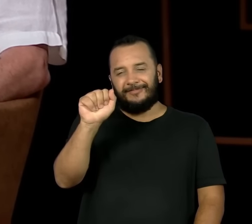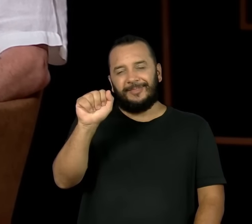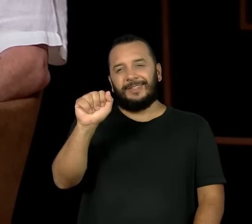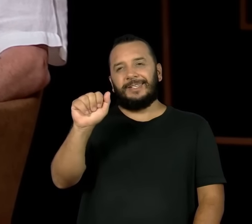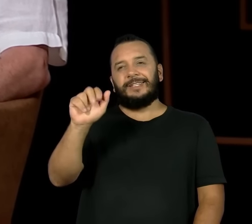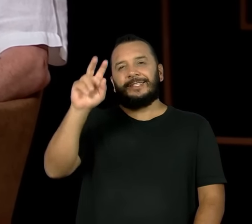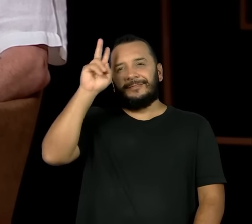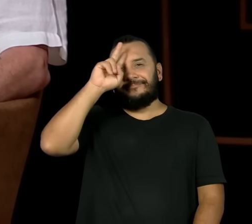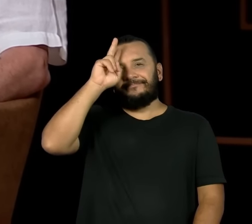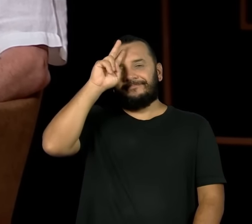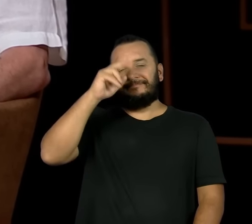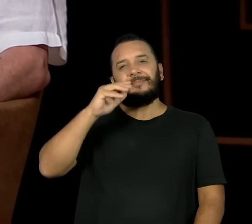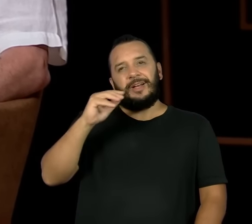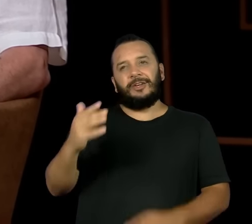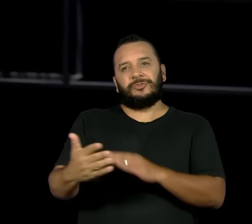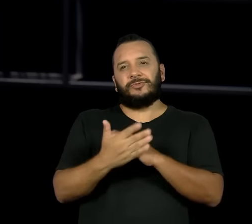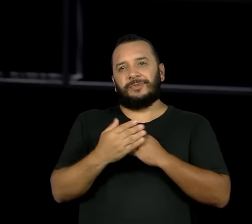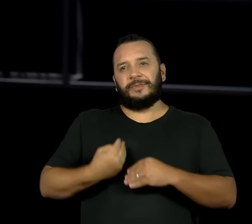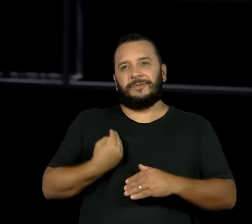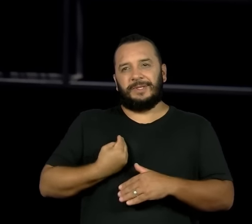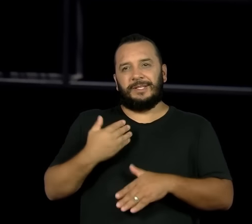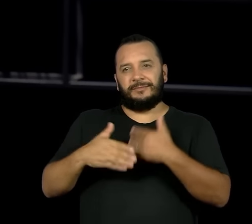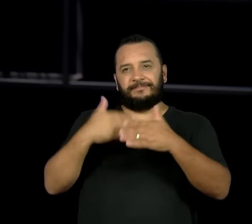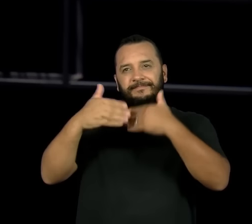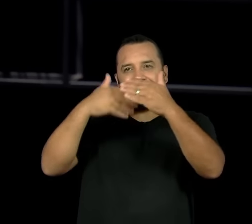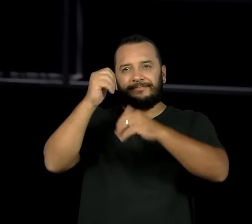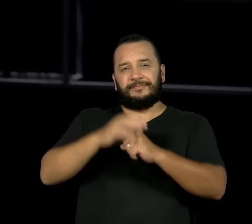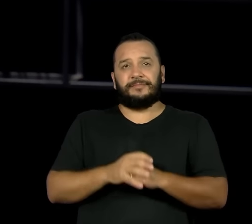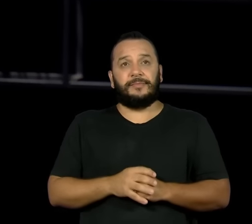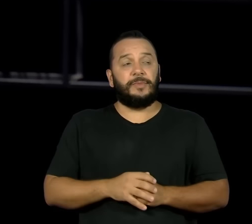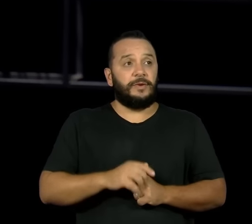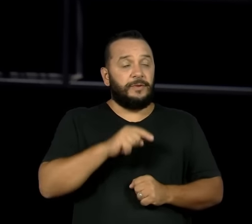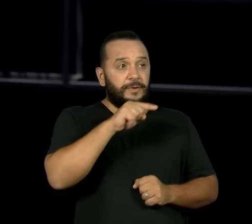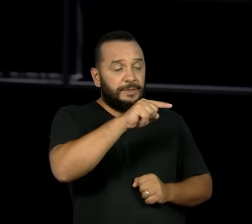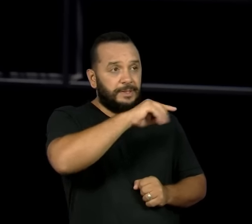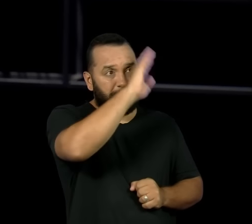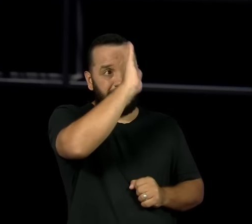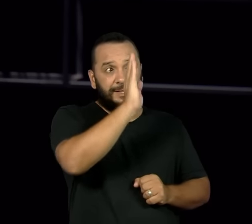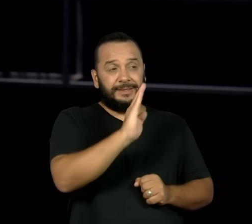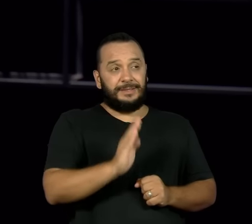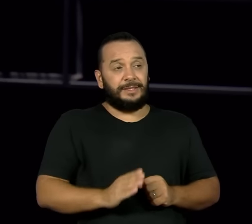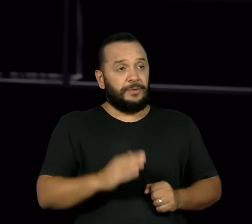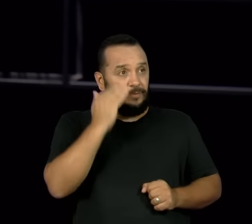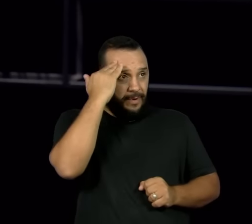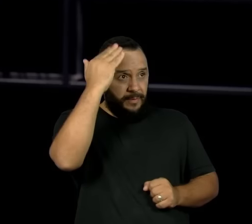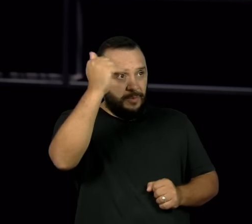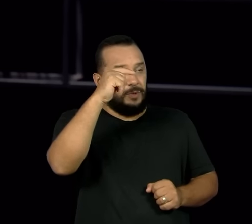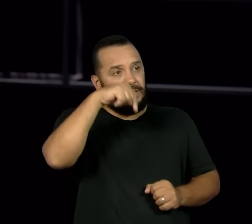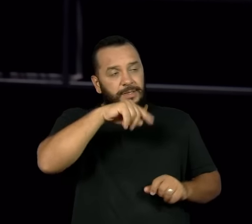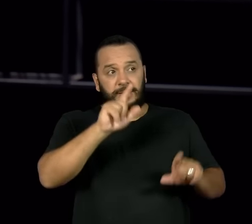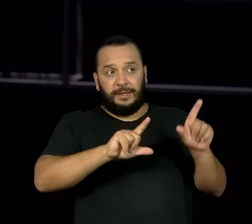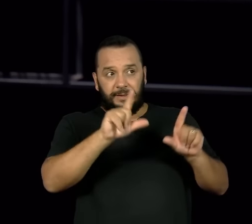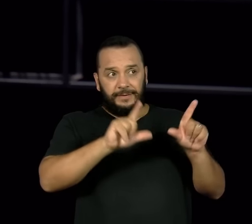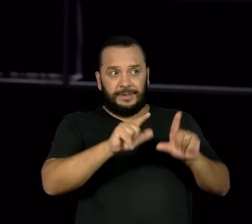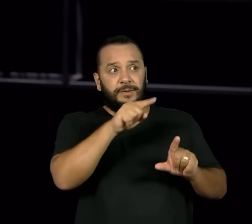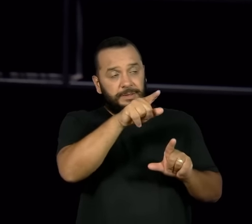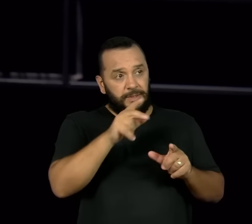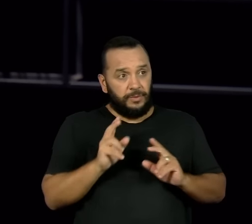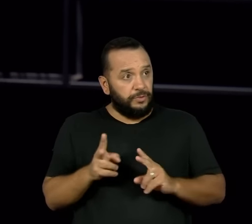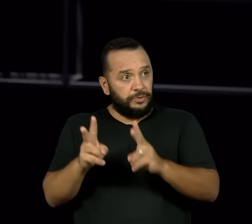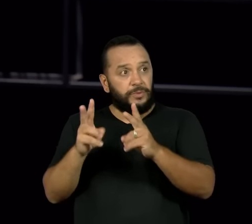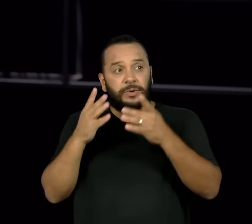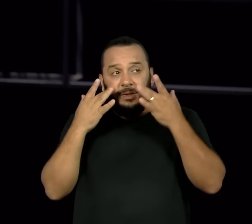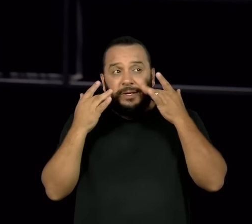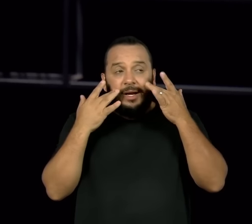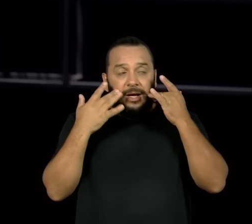construir nossa vida e aí você ficou nacionalmente conhecido por seu trabalho na televisão Mas continuou fazendo teatro e